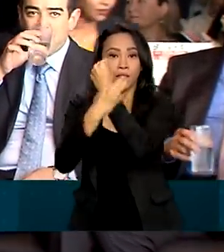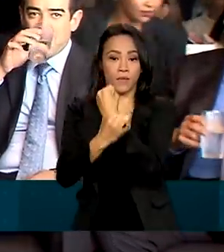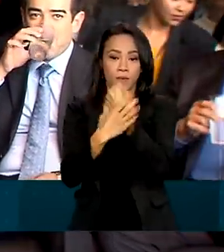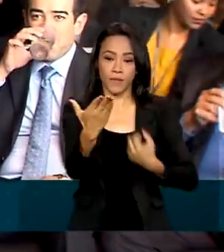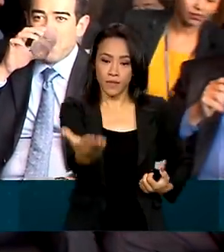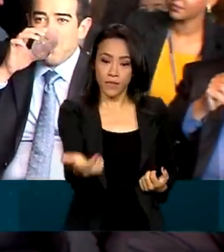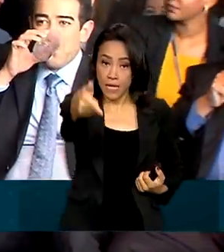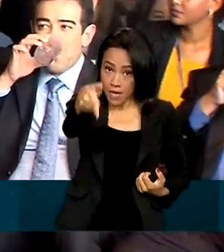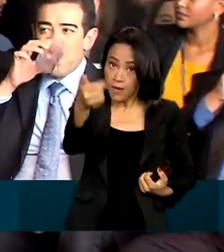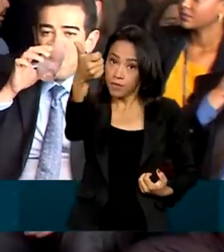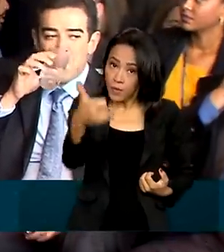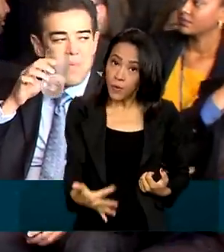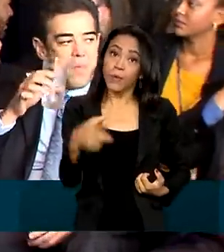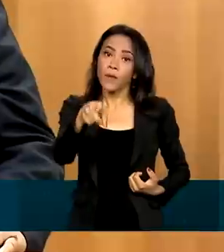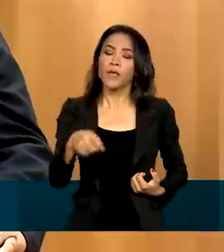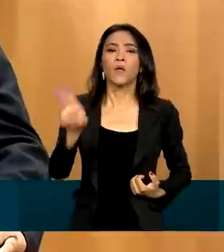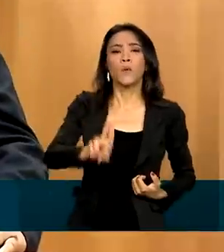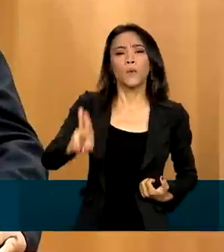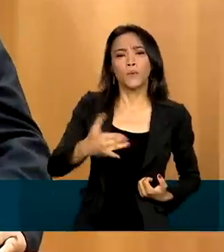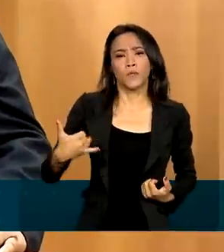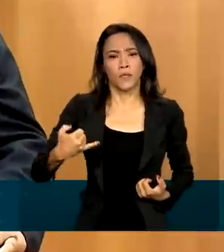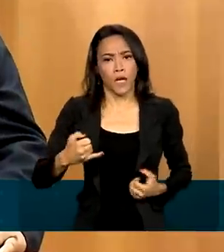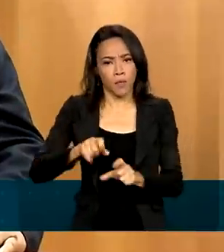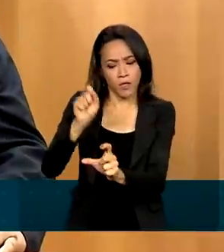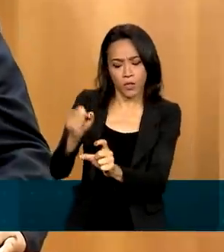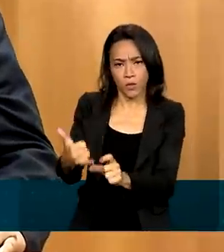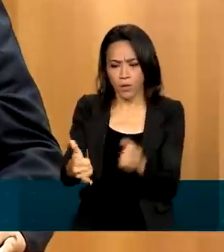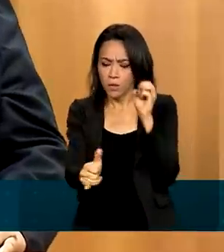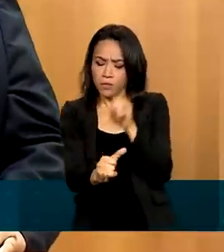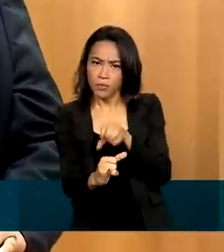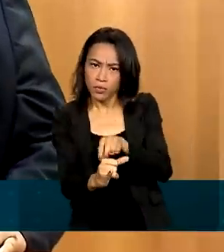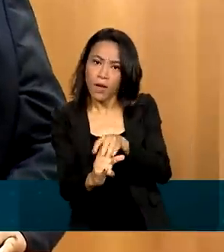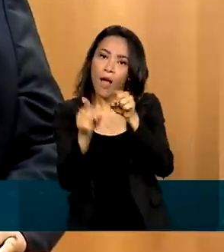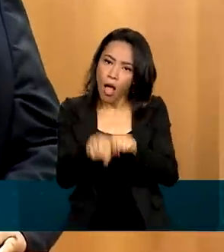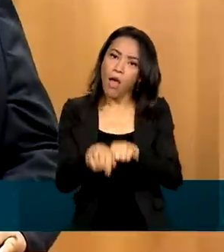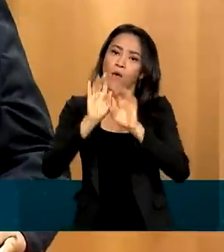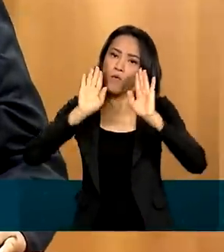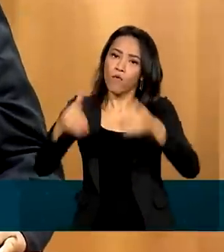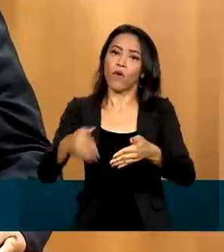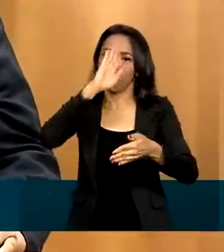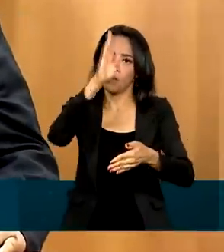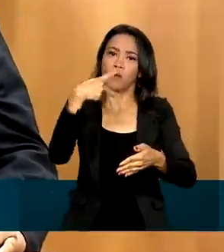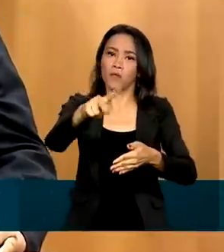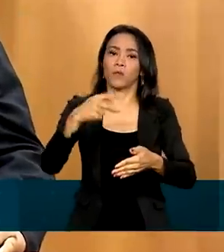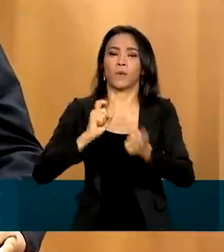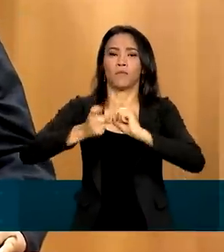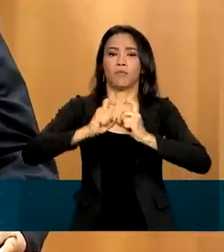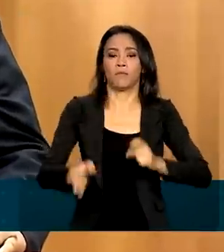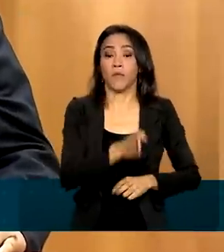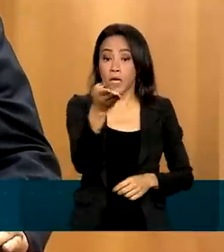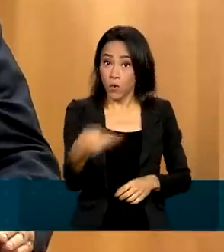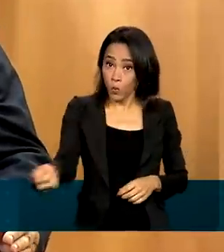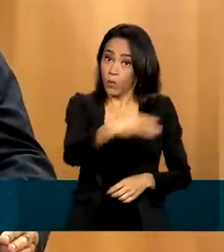disse que a regulamentação de armas e munições estará entre as prioridades de sua gestão o novo governo deve